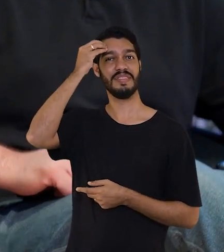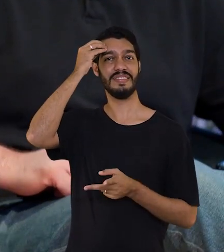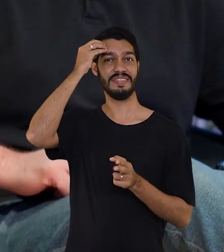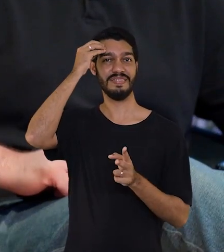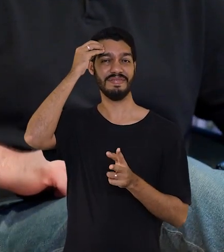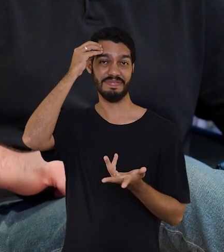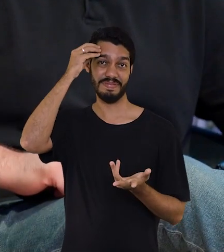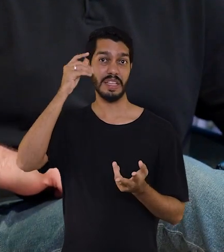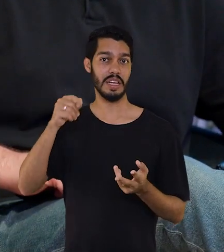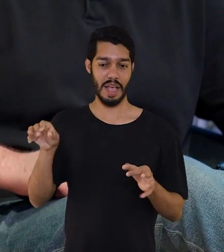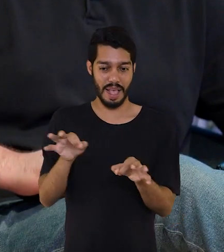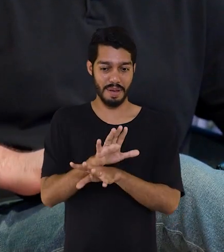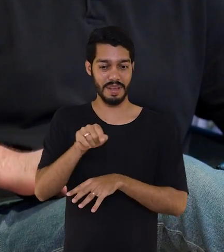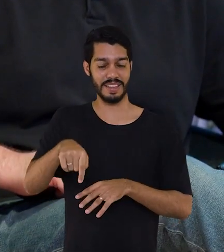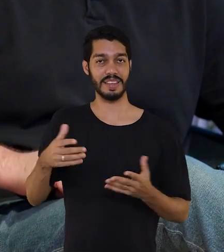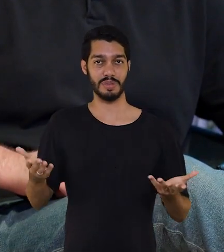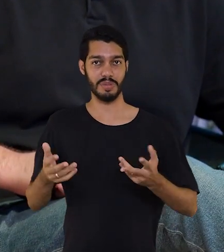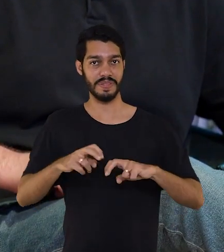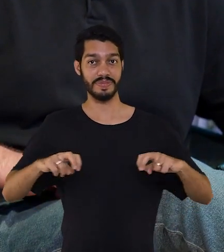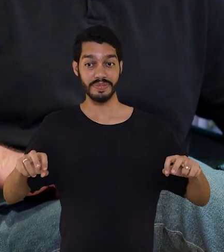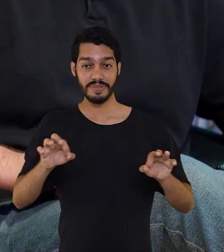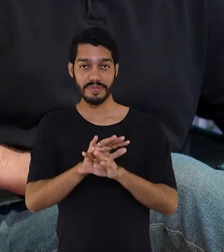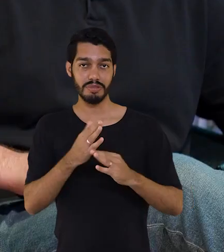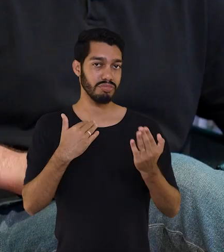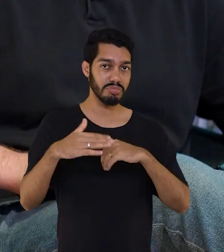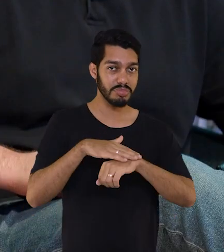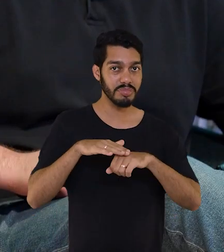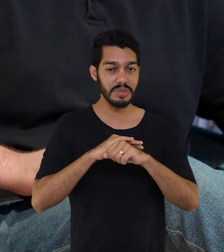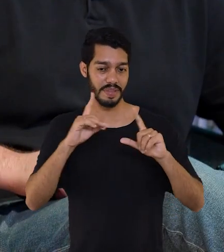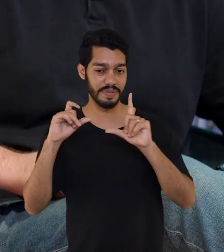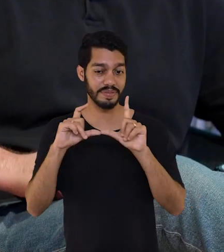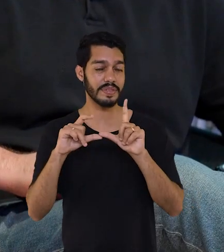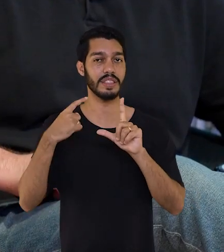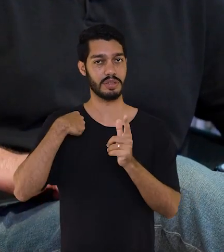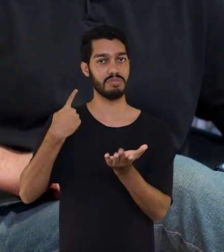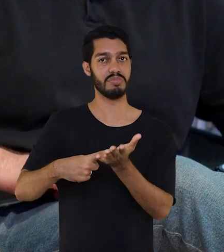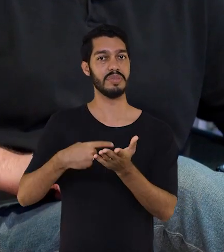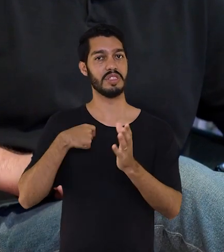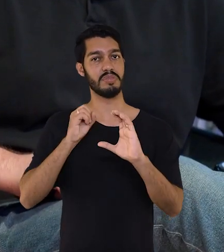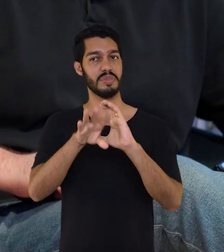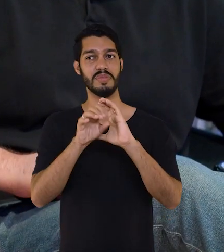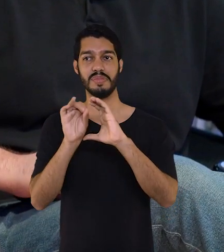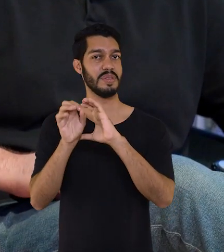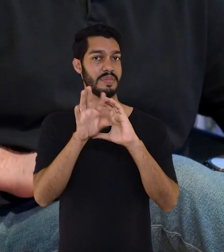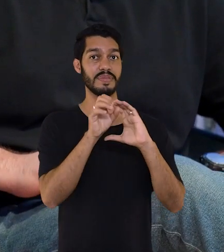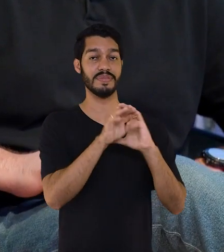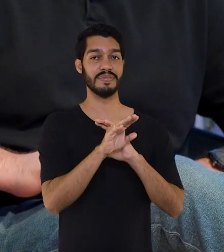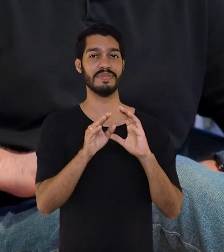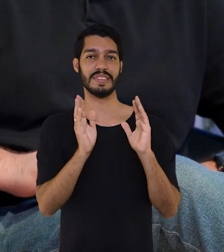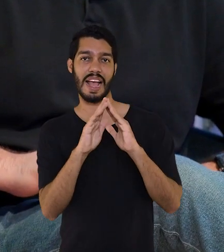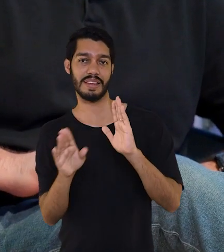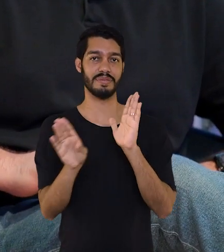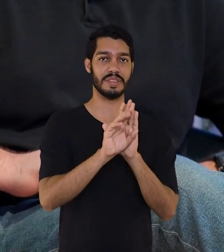dá para fazer, isso vai ficar na minha cabeça também, tá? Então, assim que acabar assim que eu descer aqui, falar com vocês, tirar as fotos, eu me comprometo a mandar agora